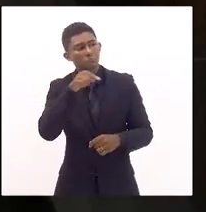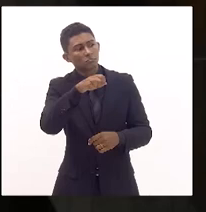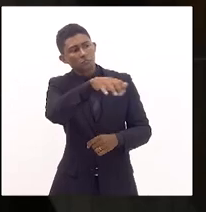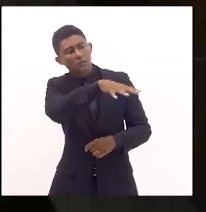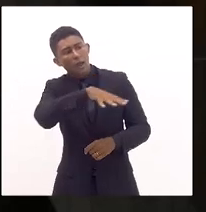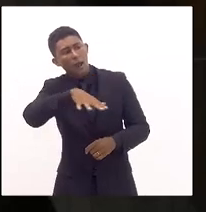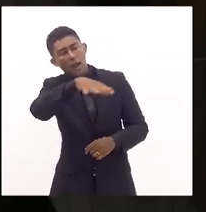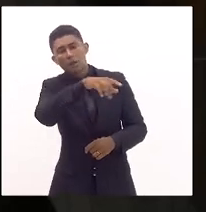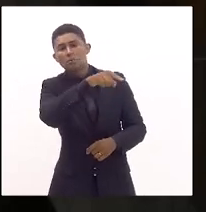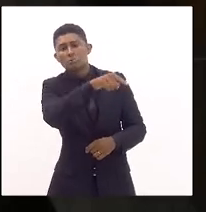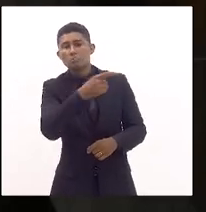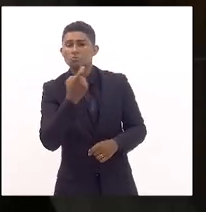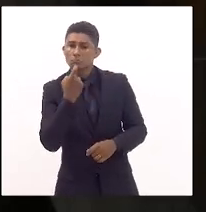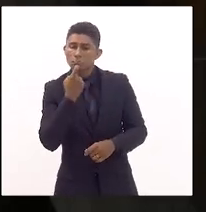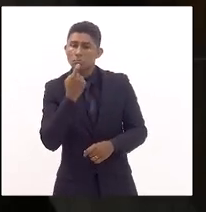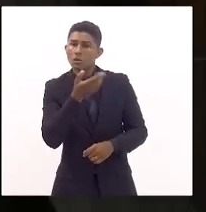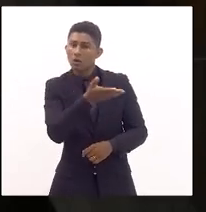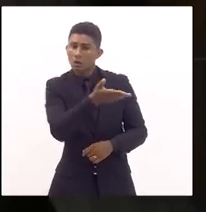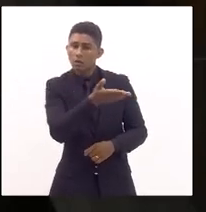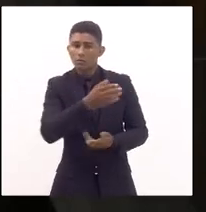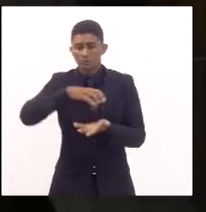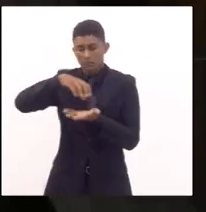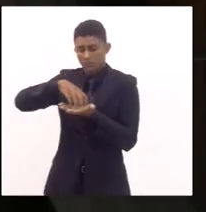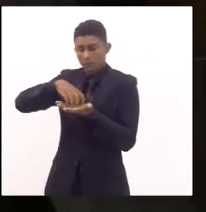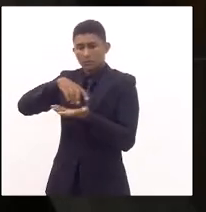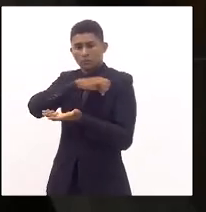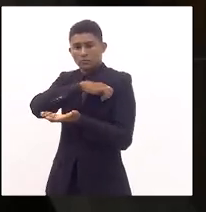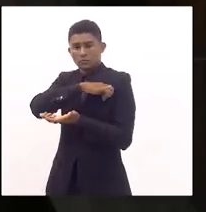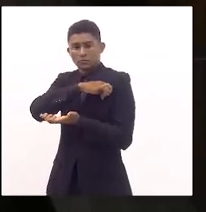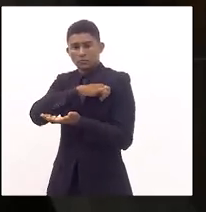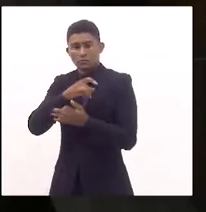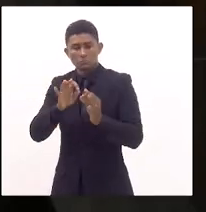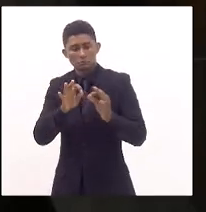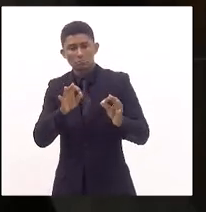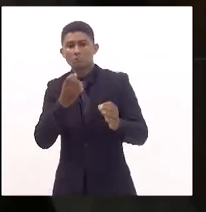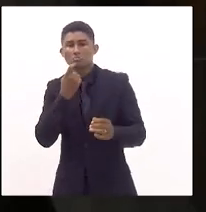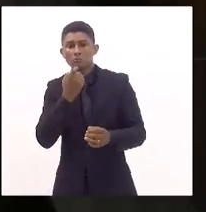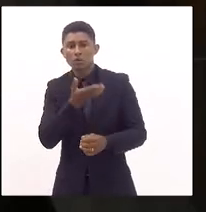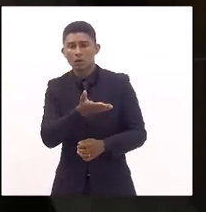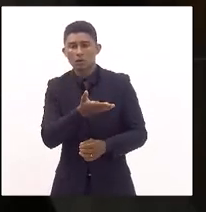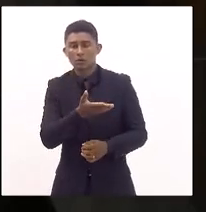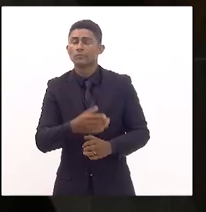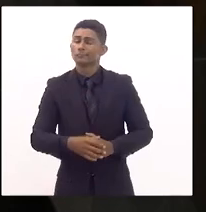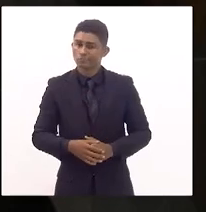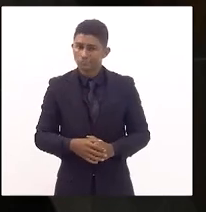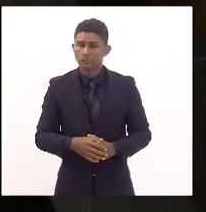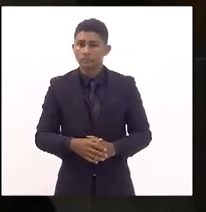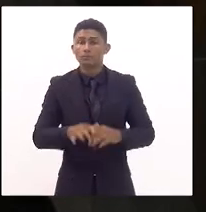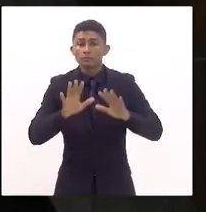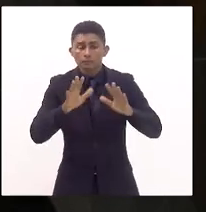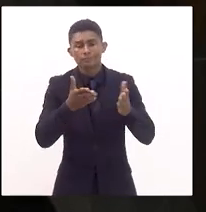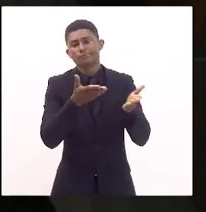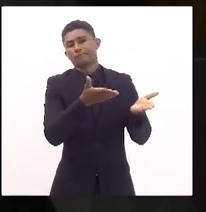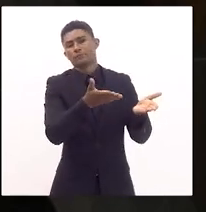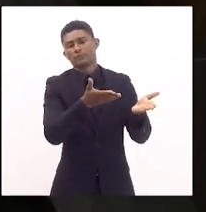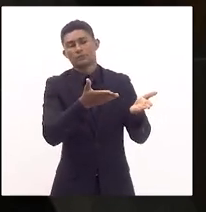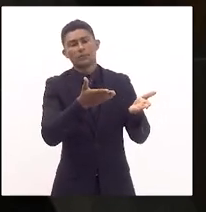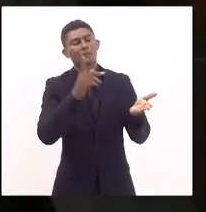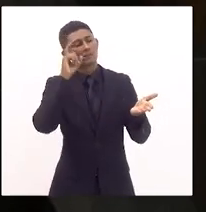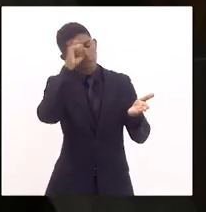em área, portanto, próxima ao centro do Rio de Janeiro, ao eixo, ao núcleo da região metropolitana, e ainda assim